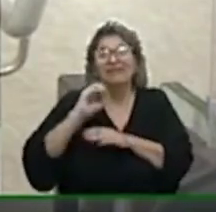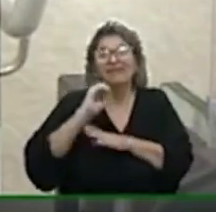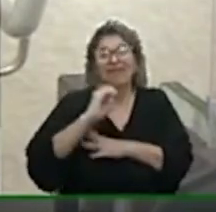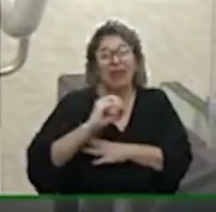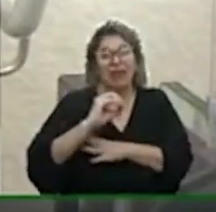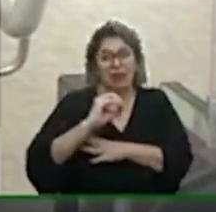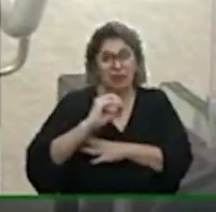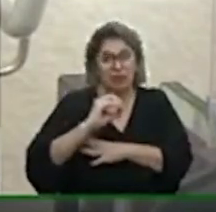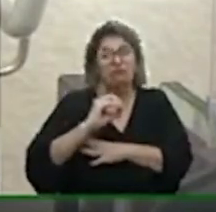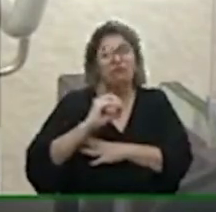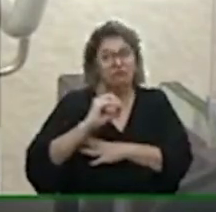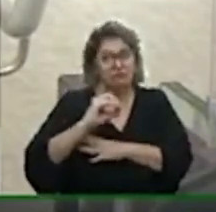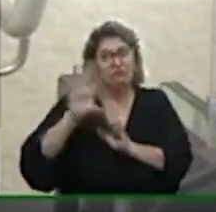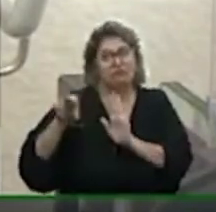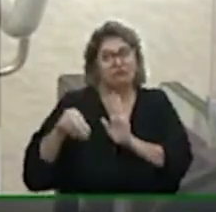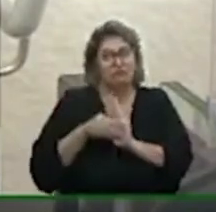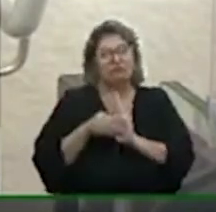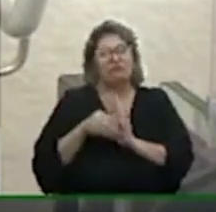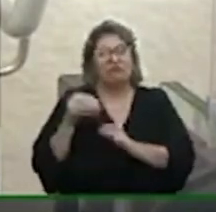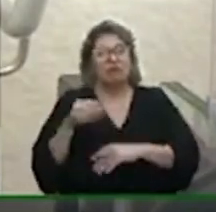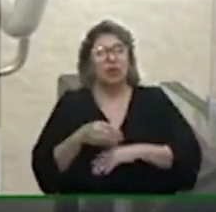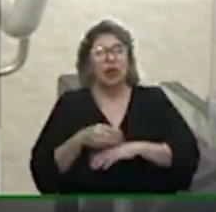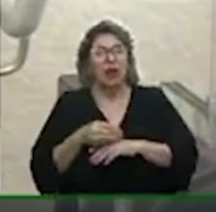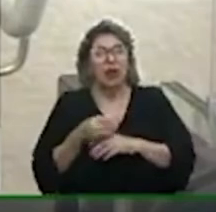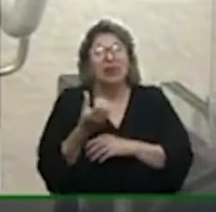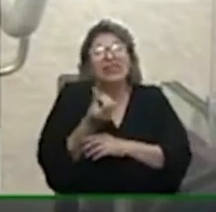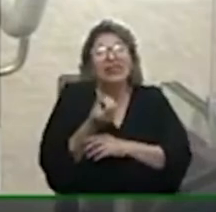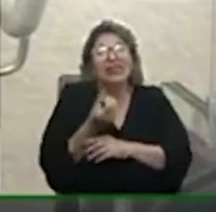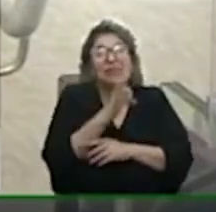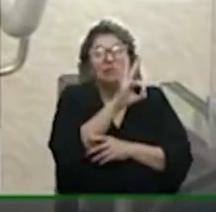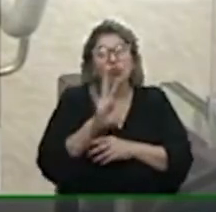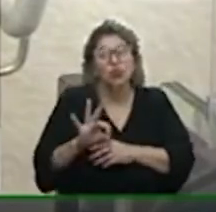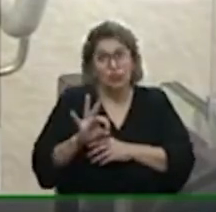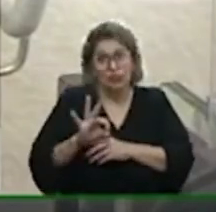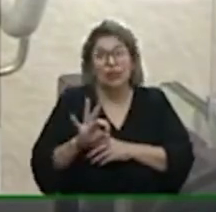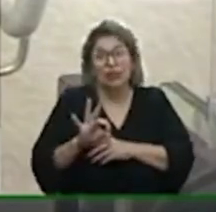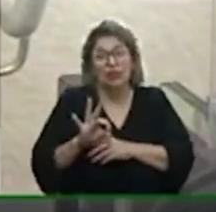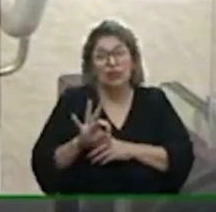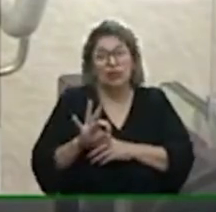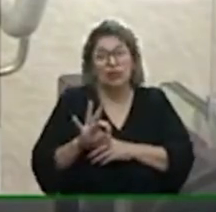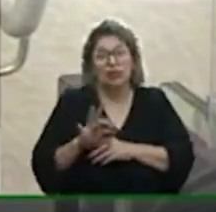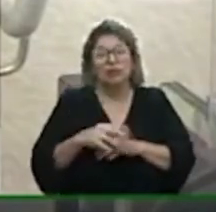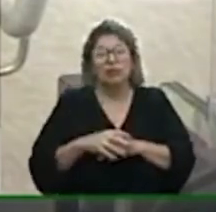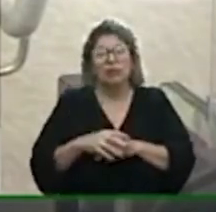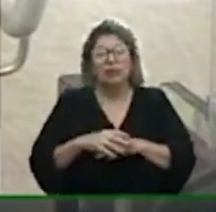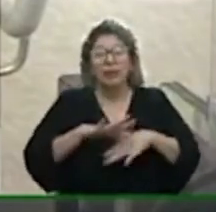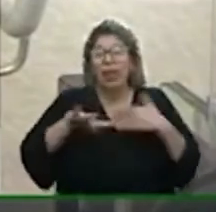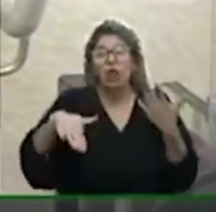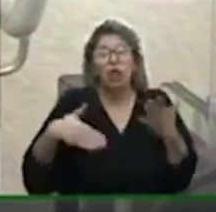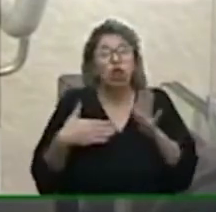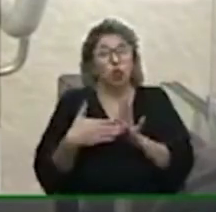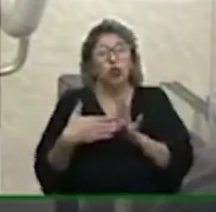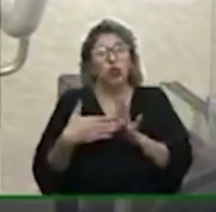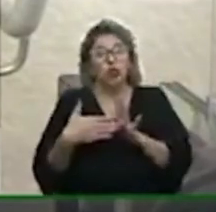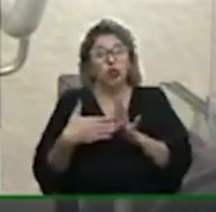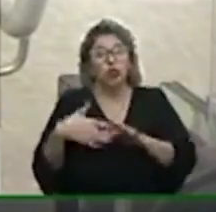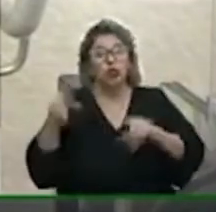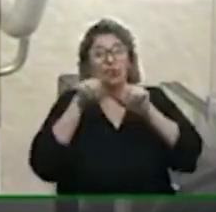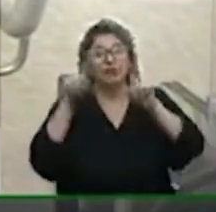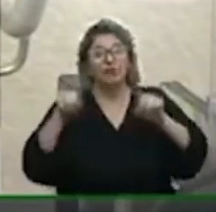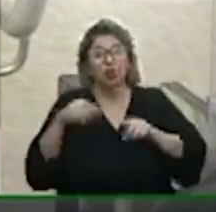zero de reposição agora por ocasião dos Seis por cento que em tese é para todos os